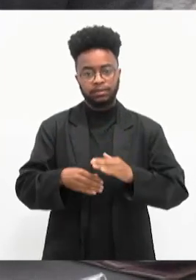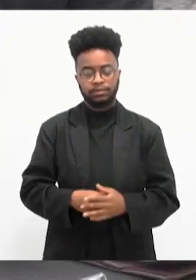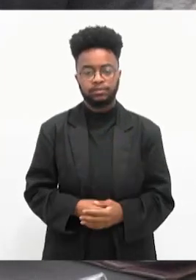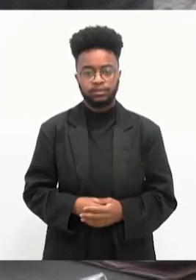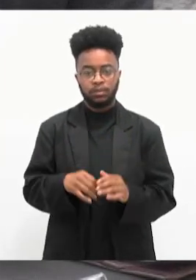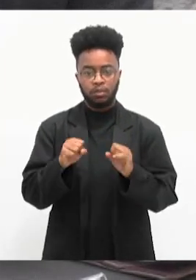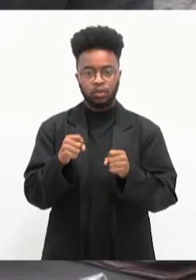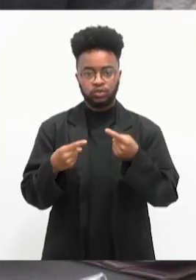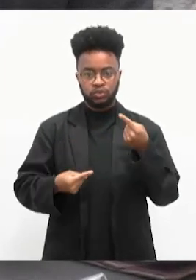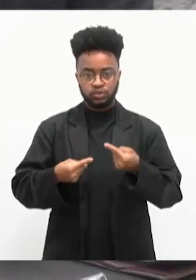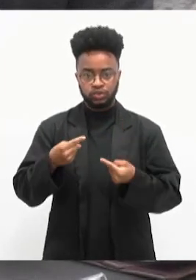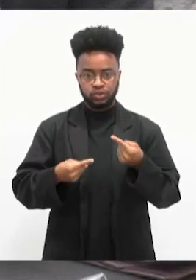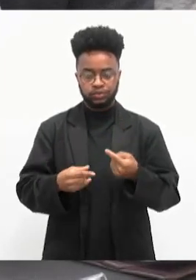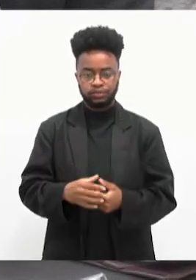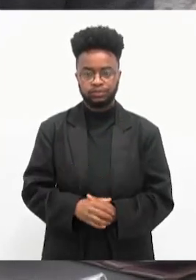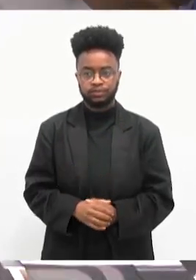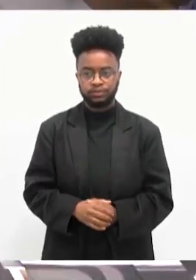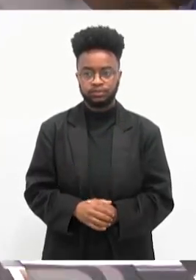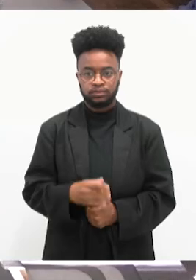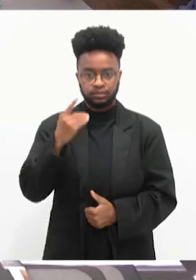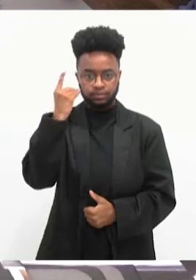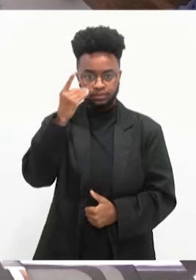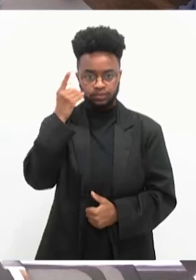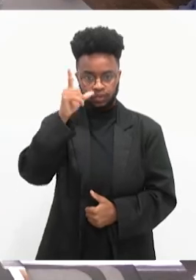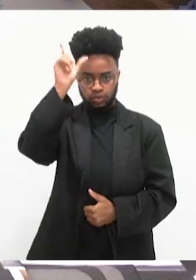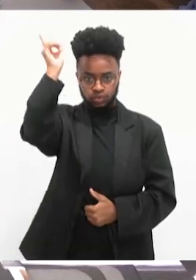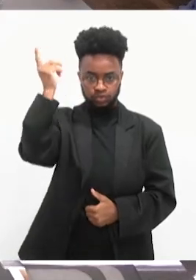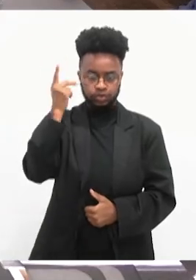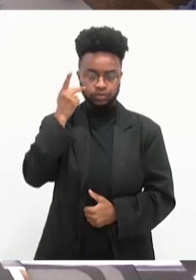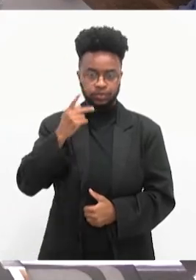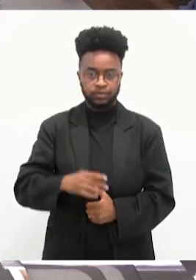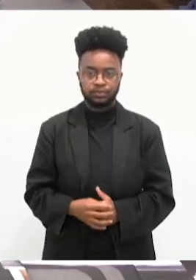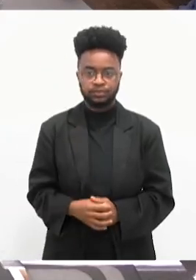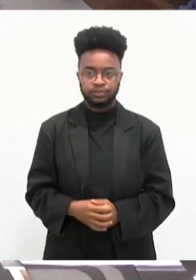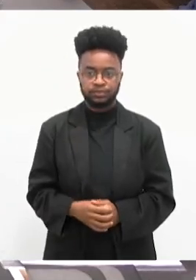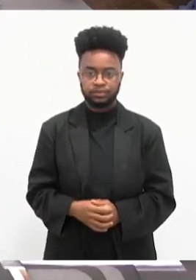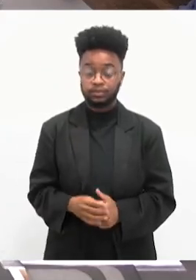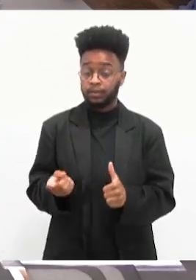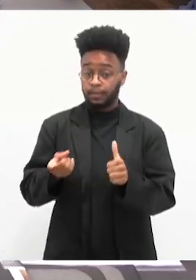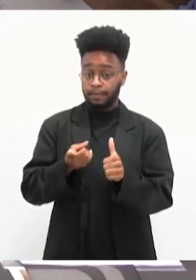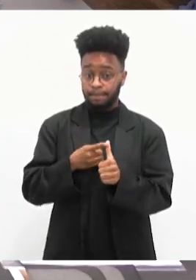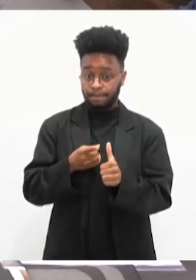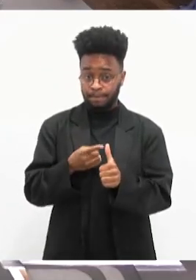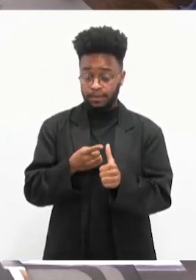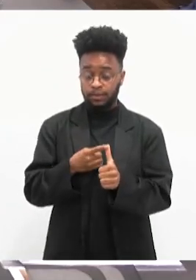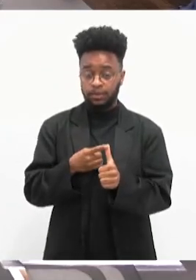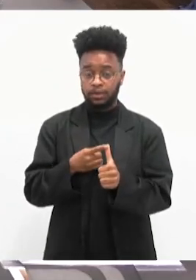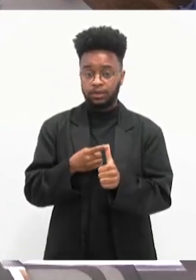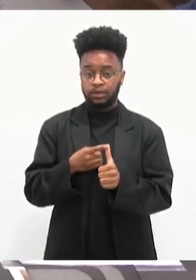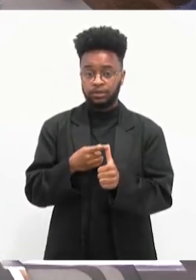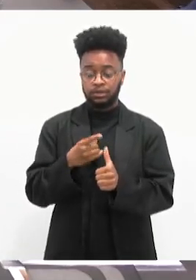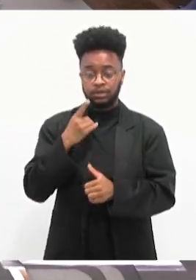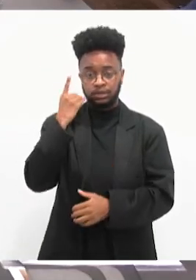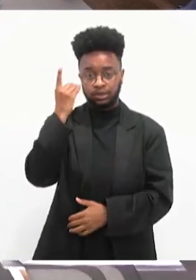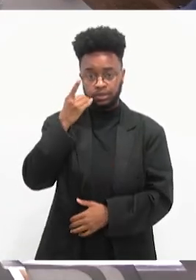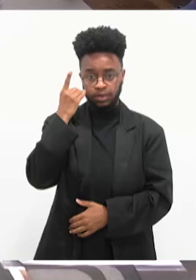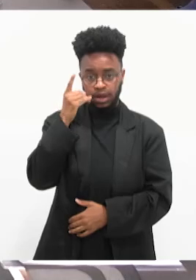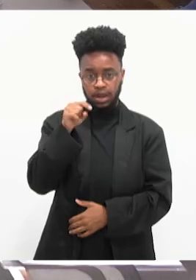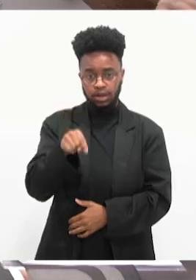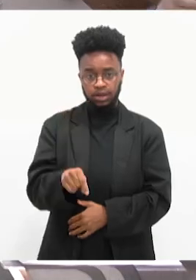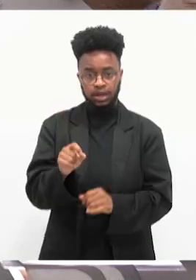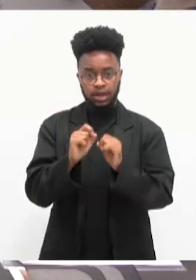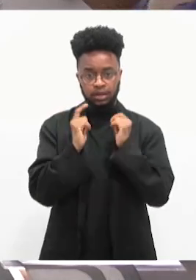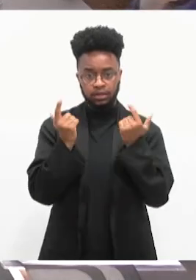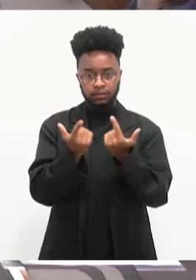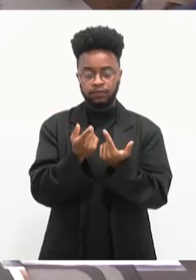Em discussão. Presidente, Deputado Luiz Paulo. primeiro parlamentar nesta casa que